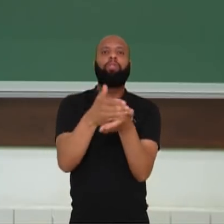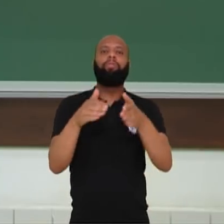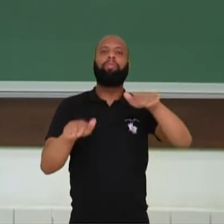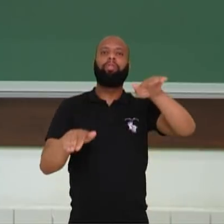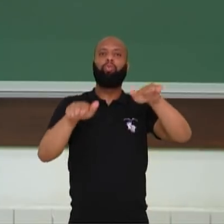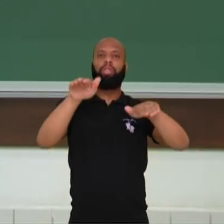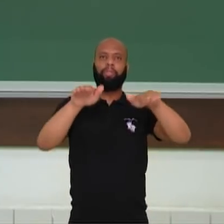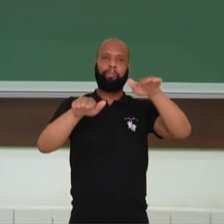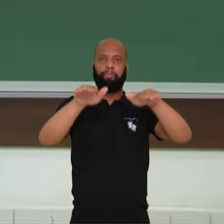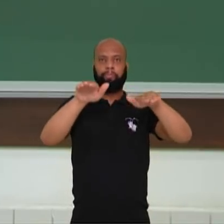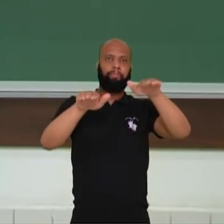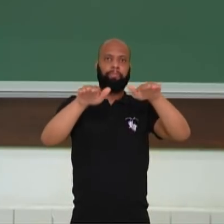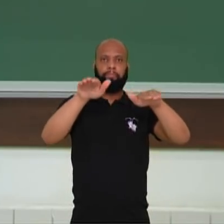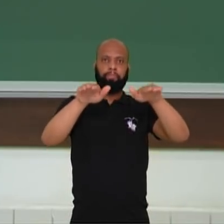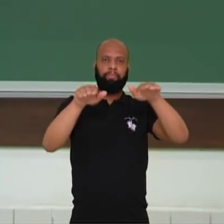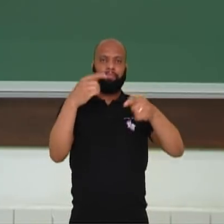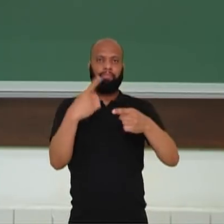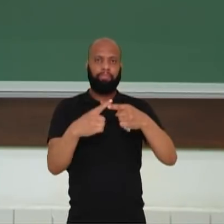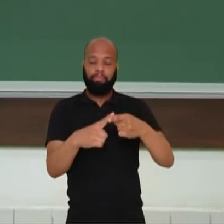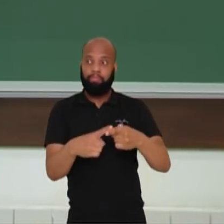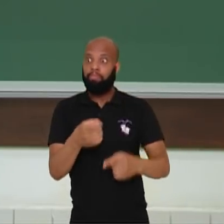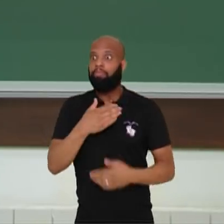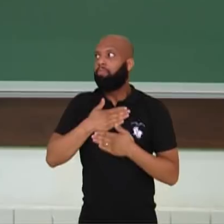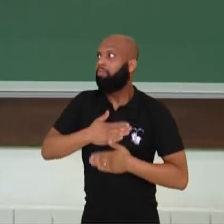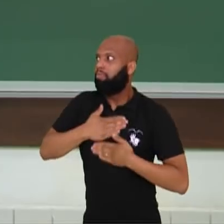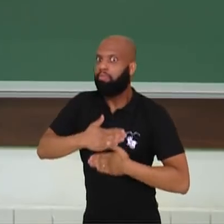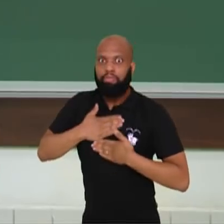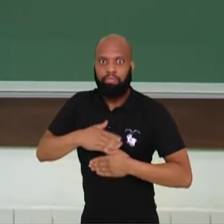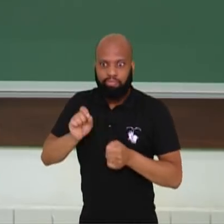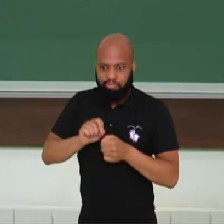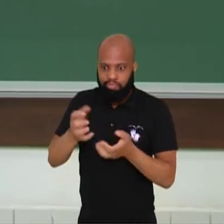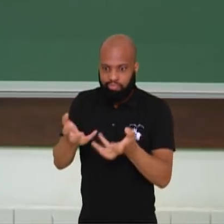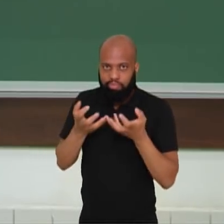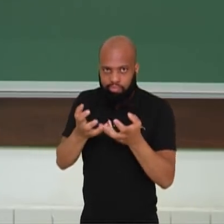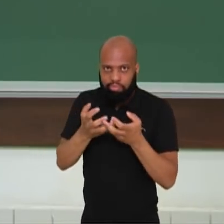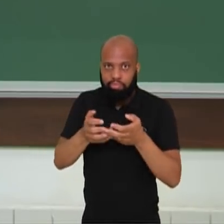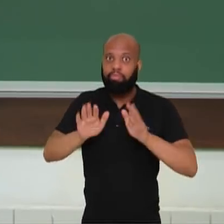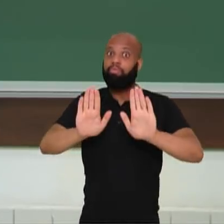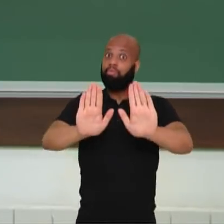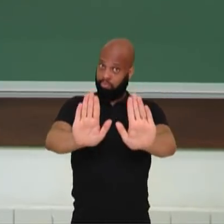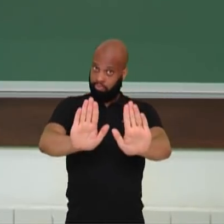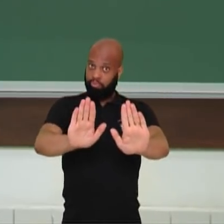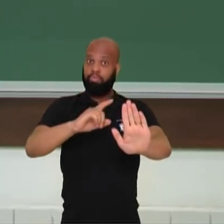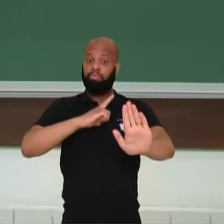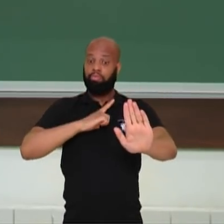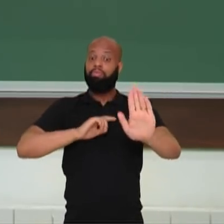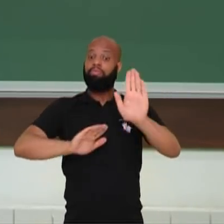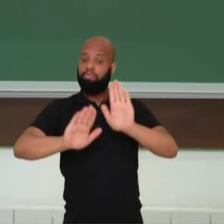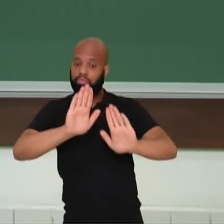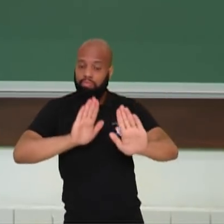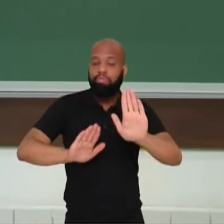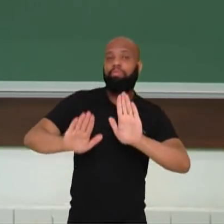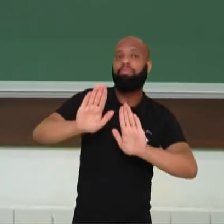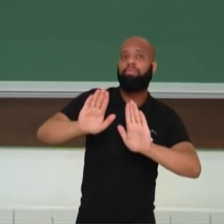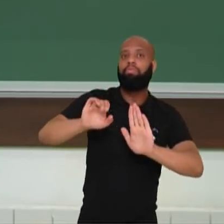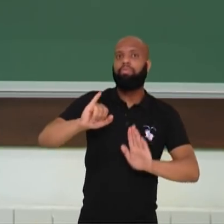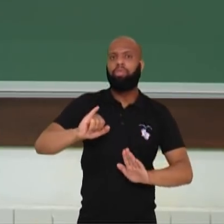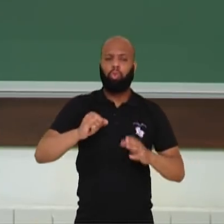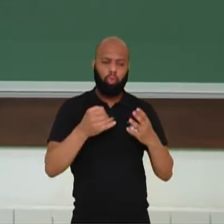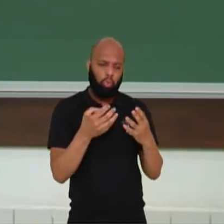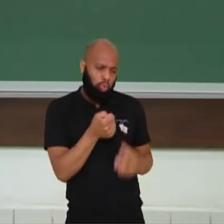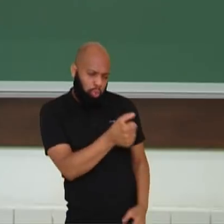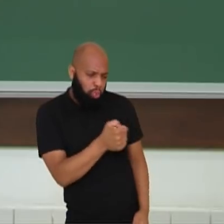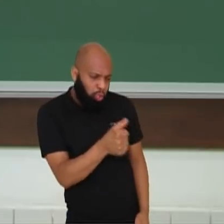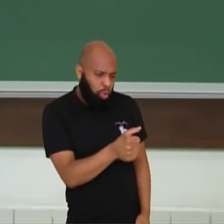moderação. Mesmo aquilo que nos dá prazer, que nós gostamos de fazer, deve ser feito com moderação. Se fizer muito